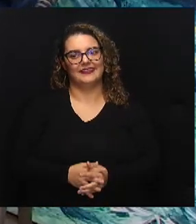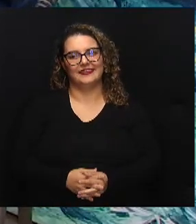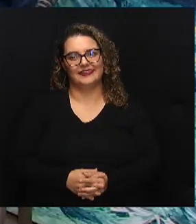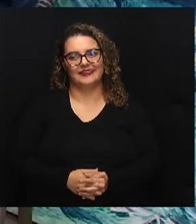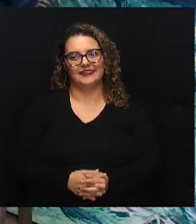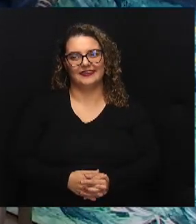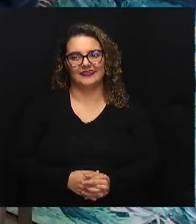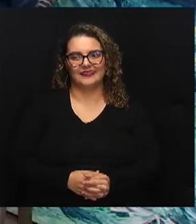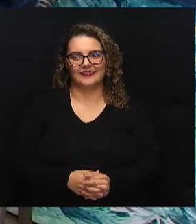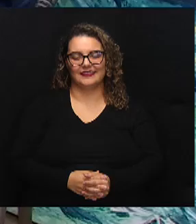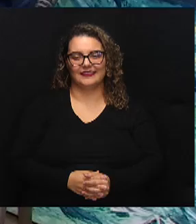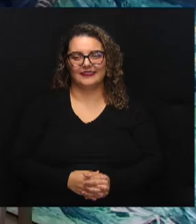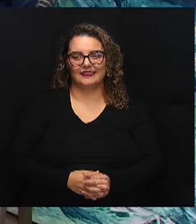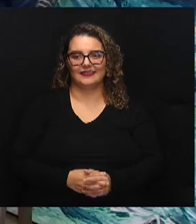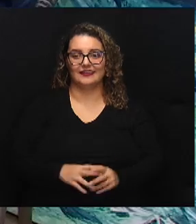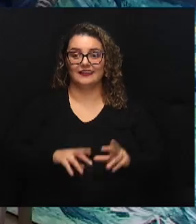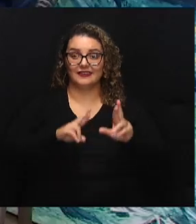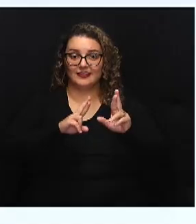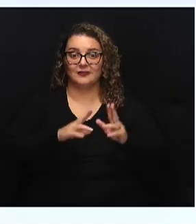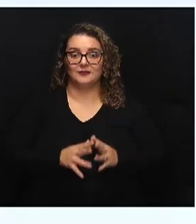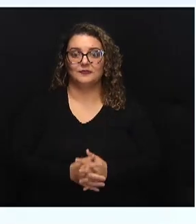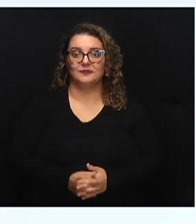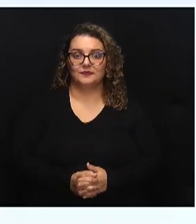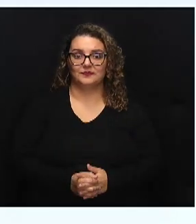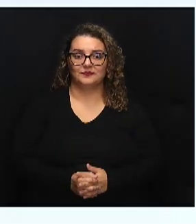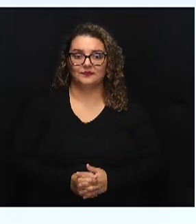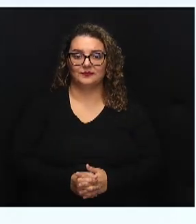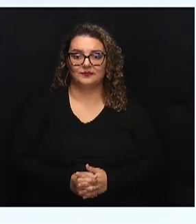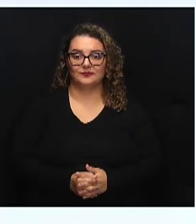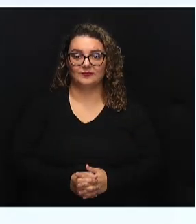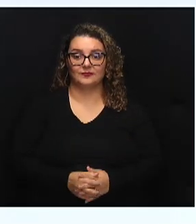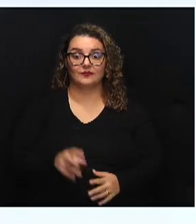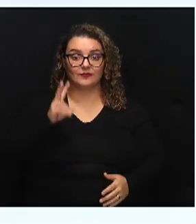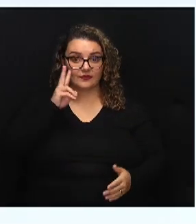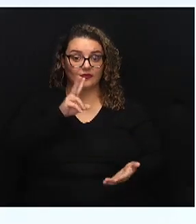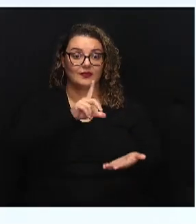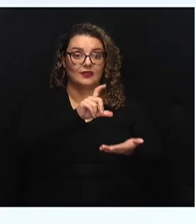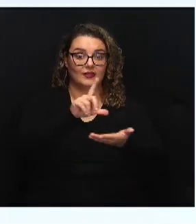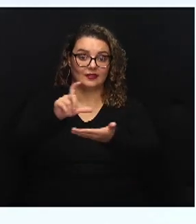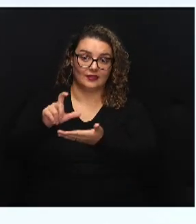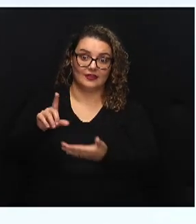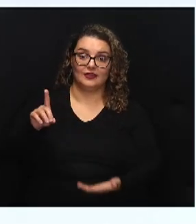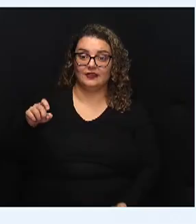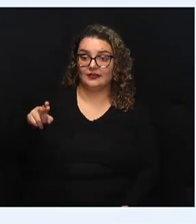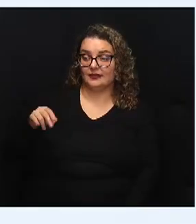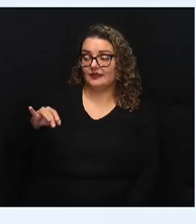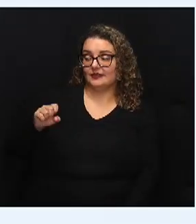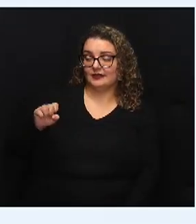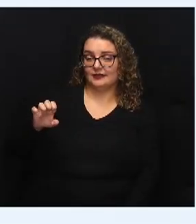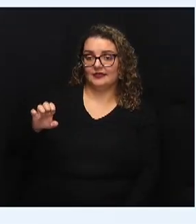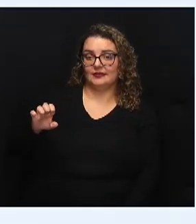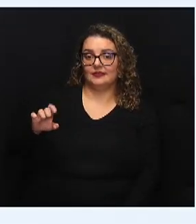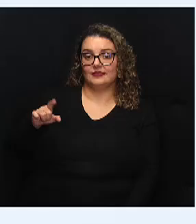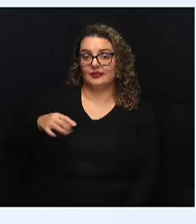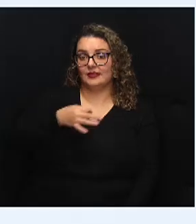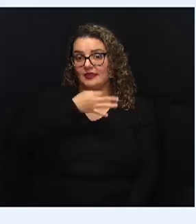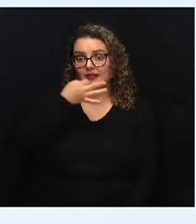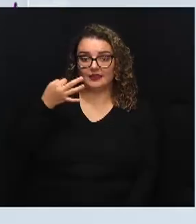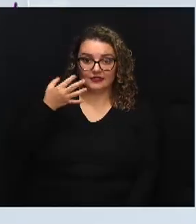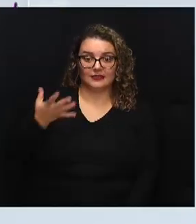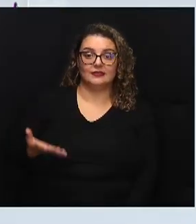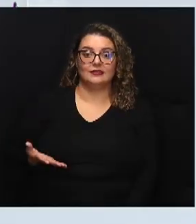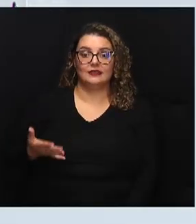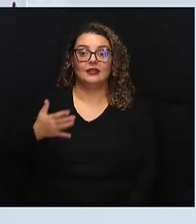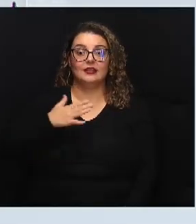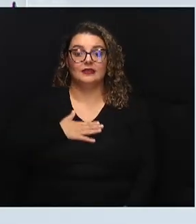Então, e eu espero que vejam as fotografias da Denise Jardim, que são excelentes, e as